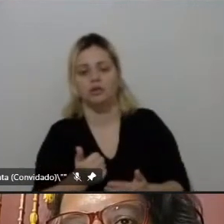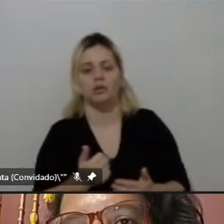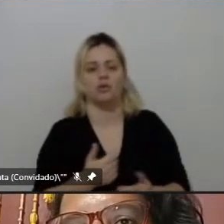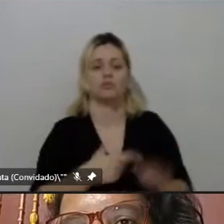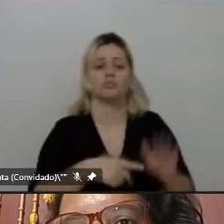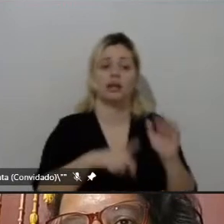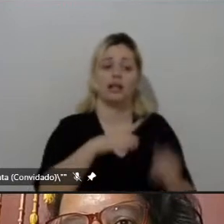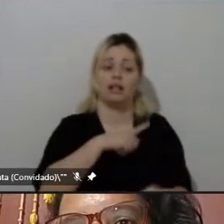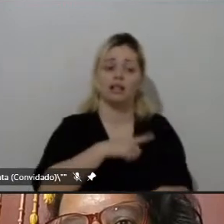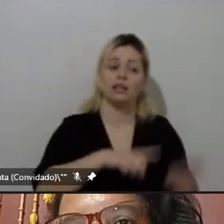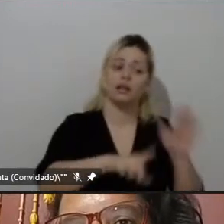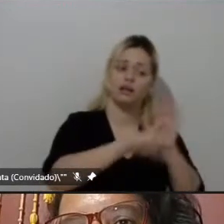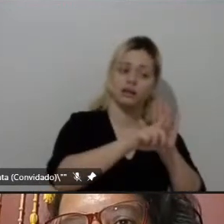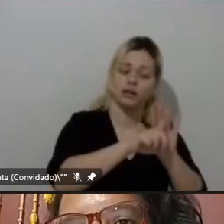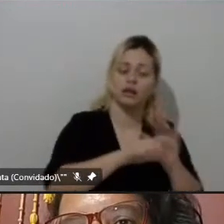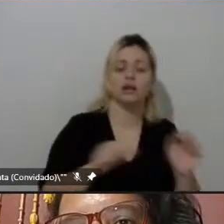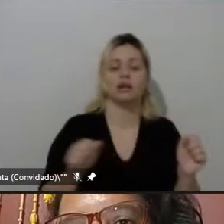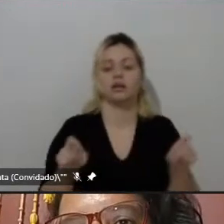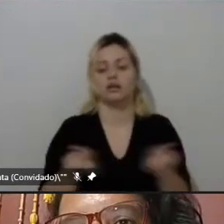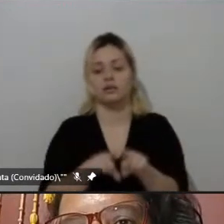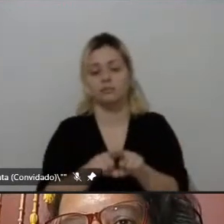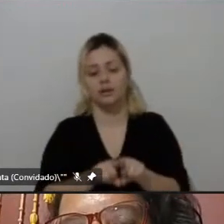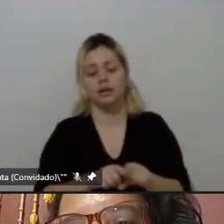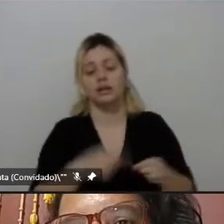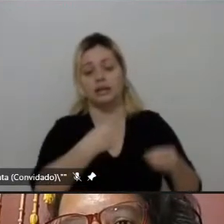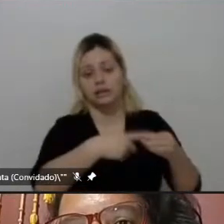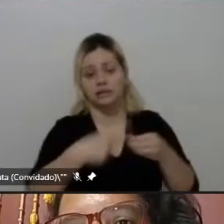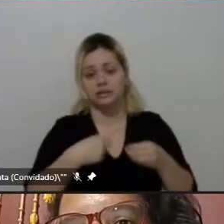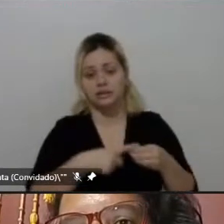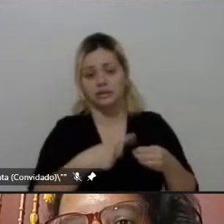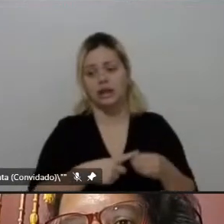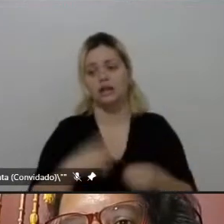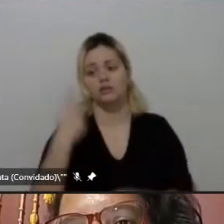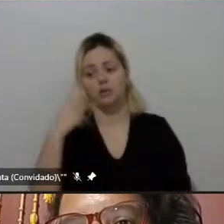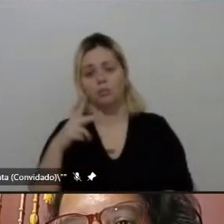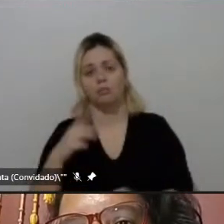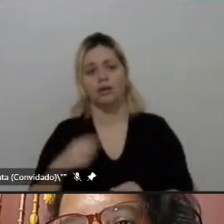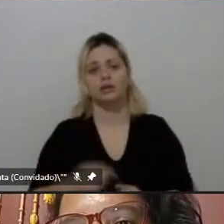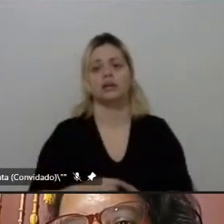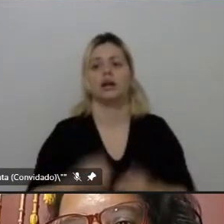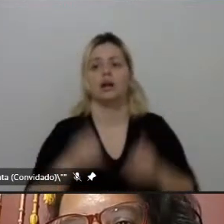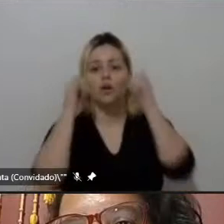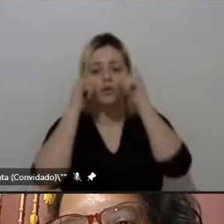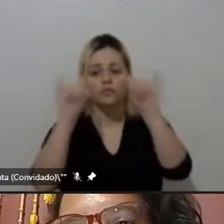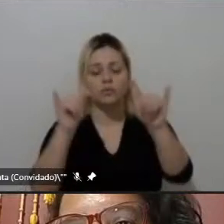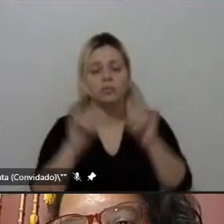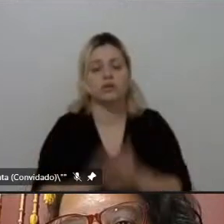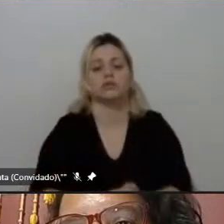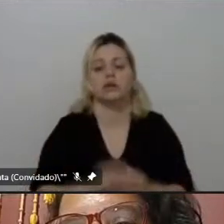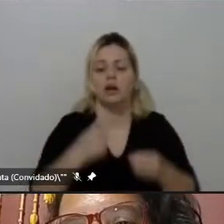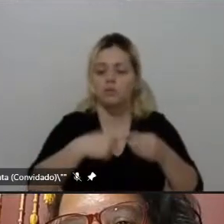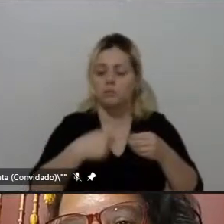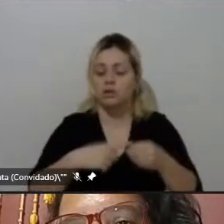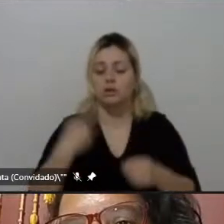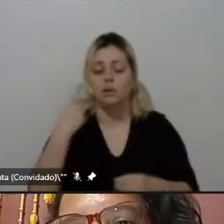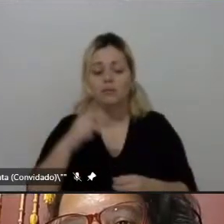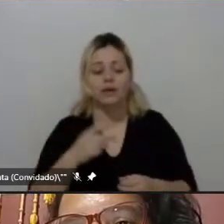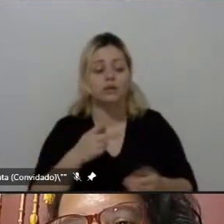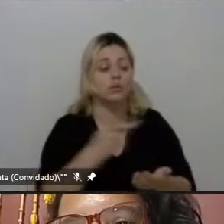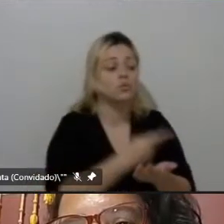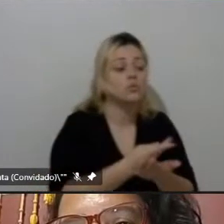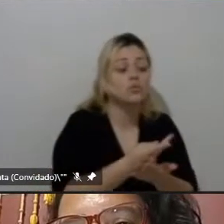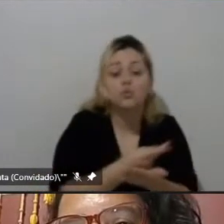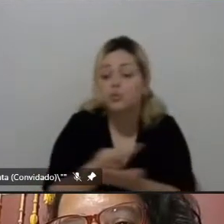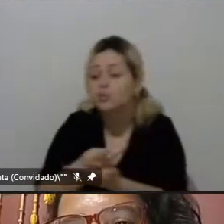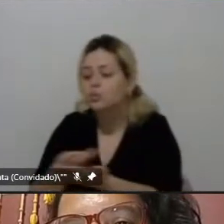muito nas cidades, é mesmo a ideia do marketing urbano, de você incorporar dinheiro e reestruturar os territórios, como também,